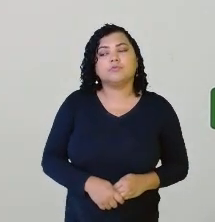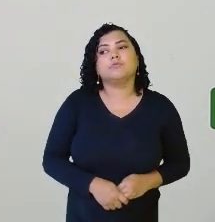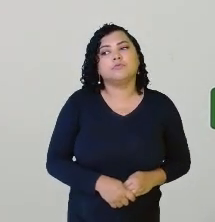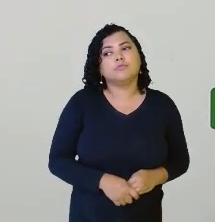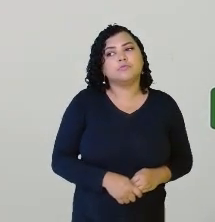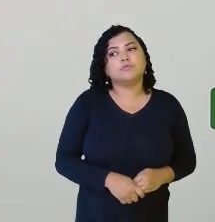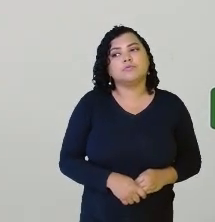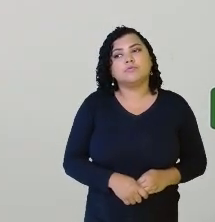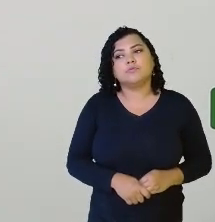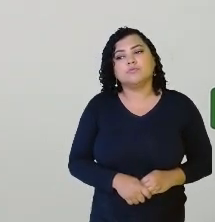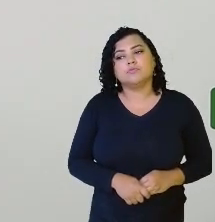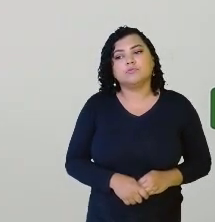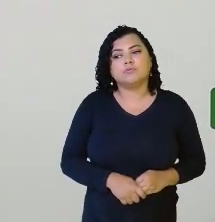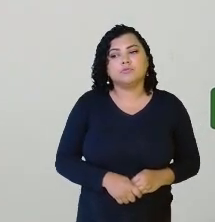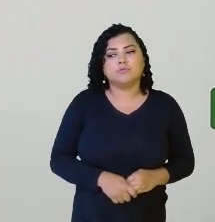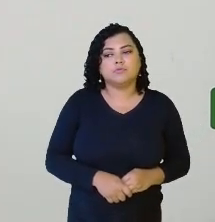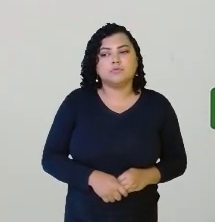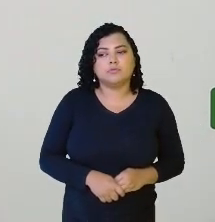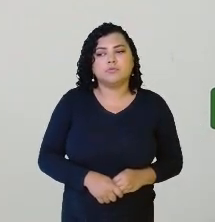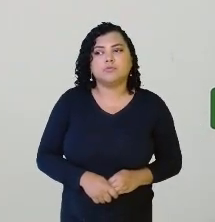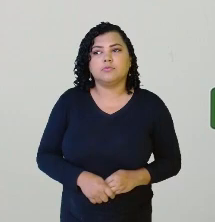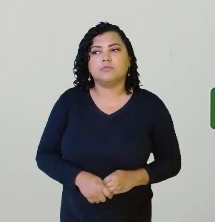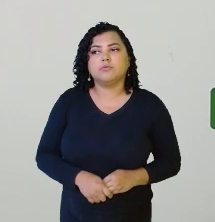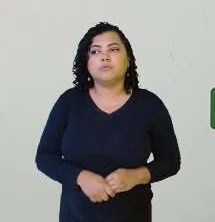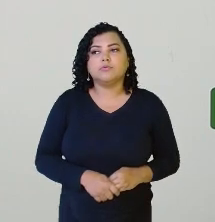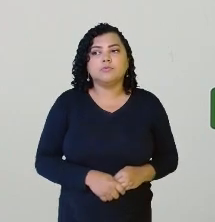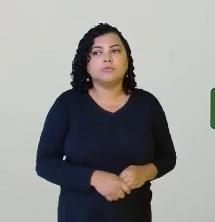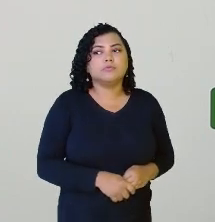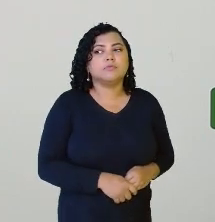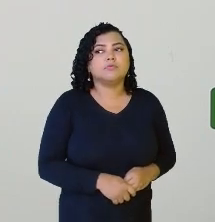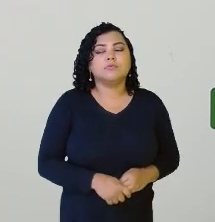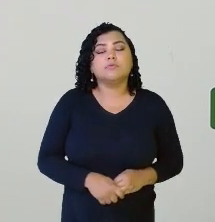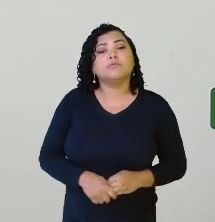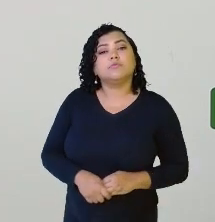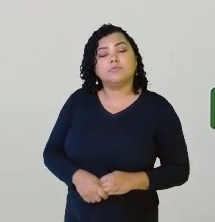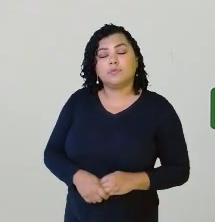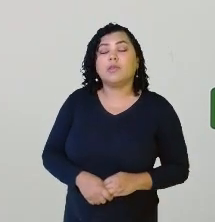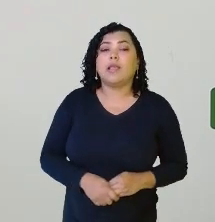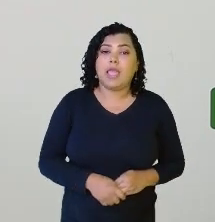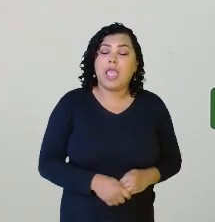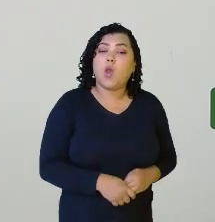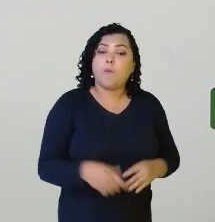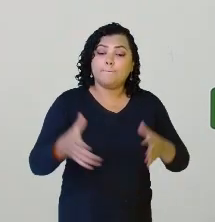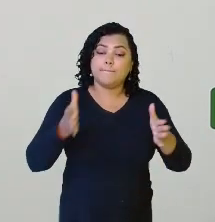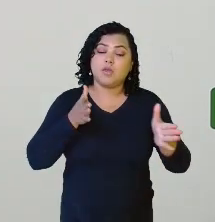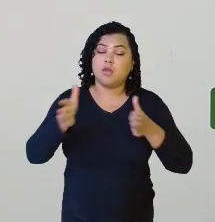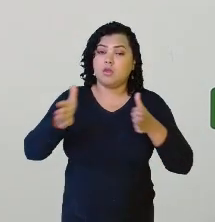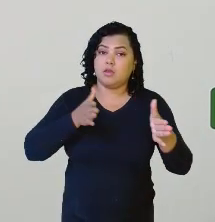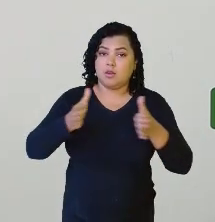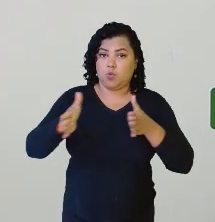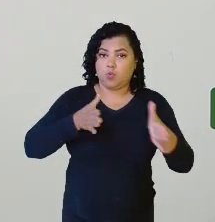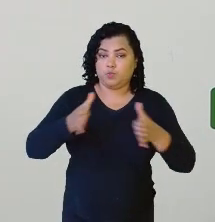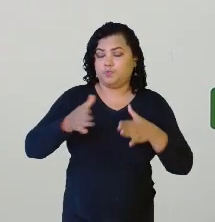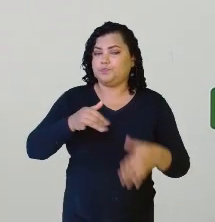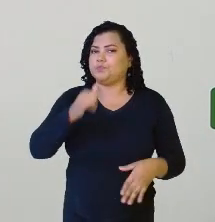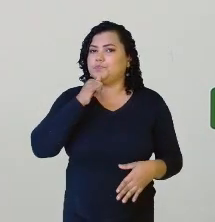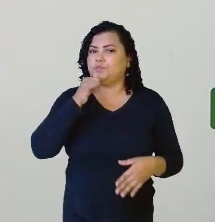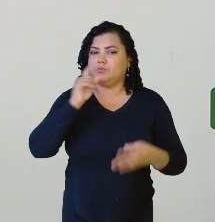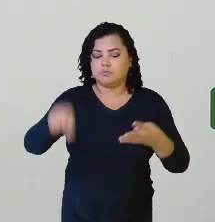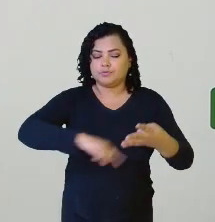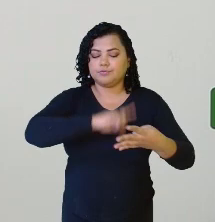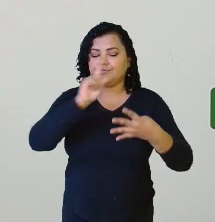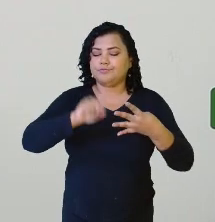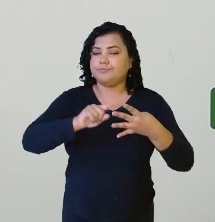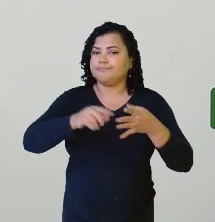justamente no próximo slide, na próxima imagem que vai aparecer, é a duração. Então, veja, a segunda